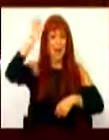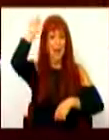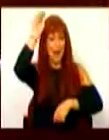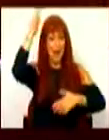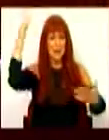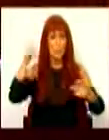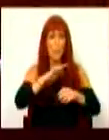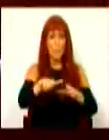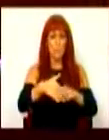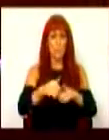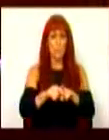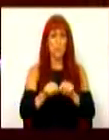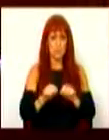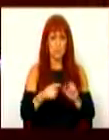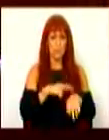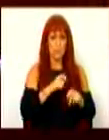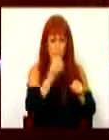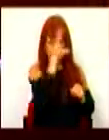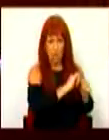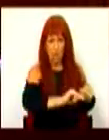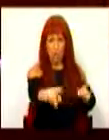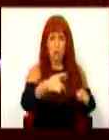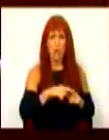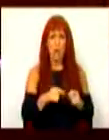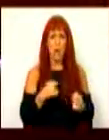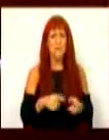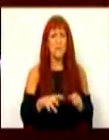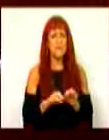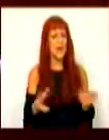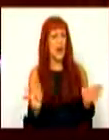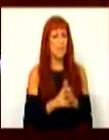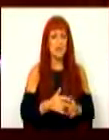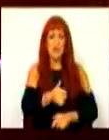República participou ao longo desta legislatura, que é um ciclo de aprovação